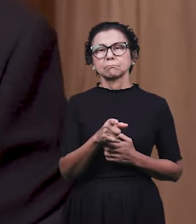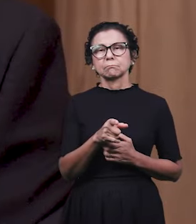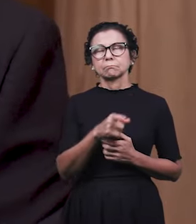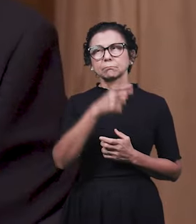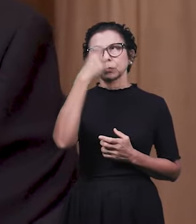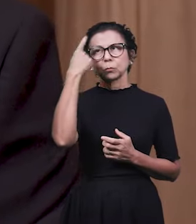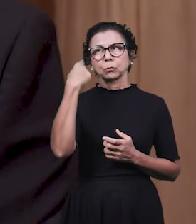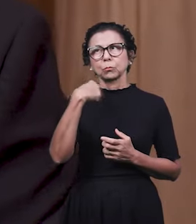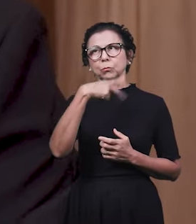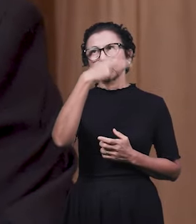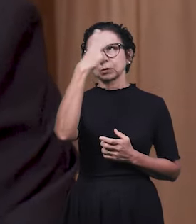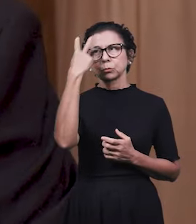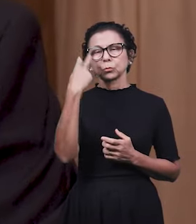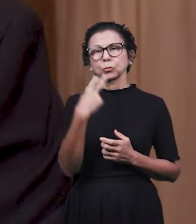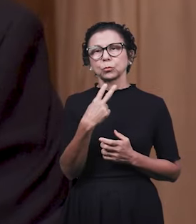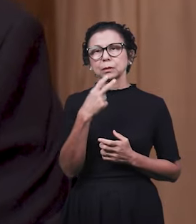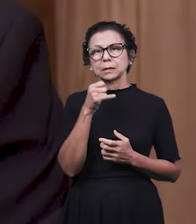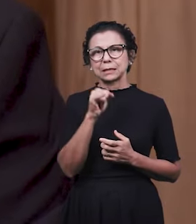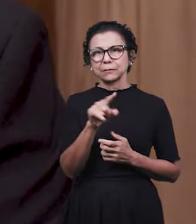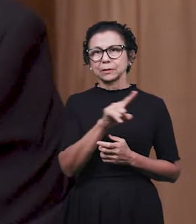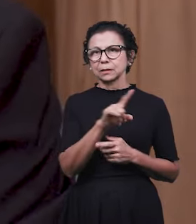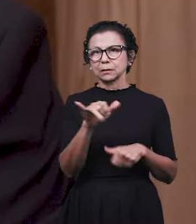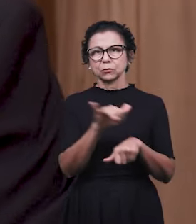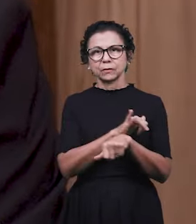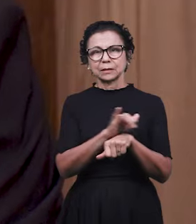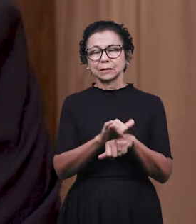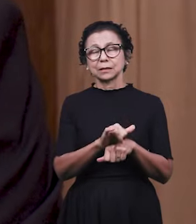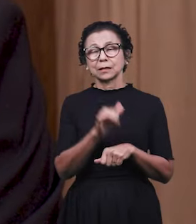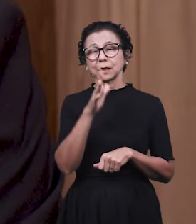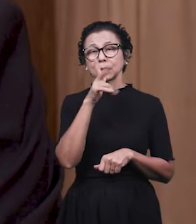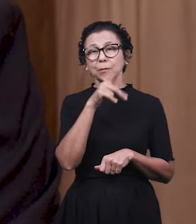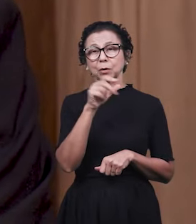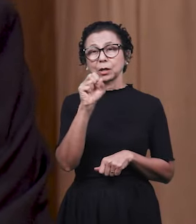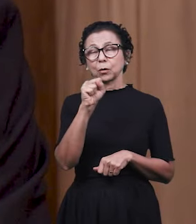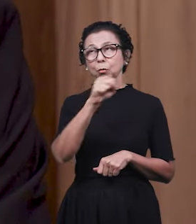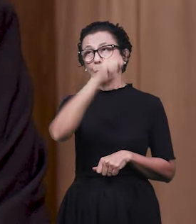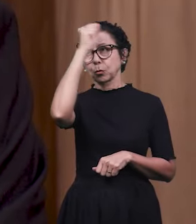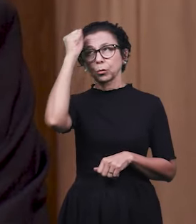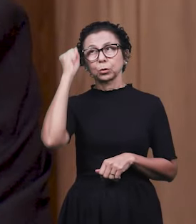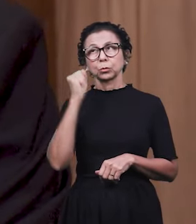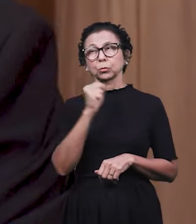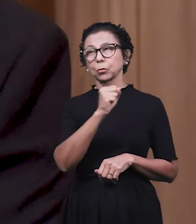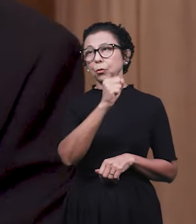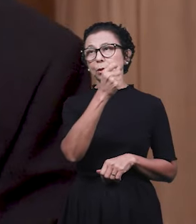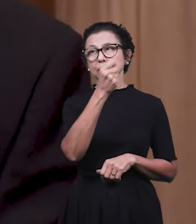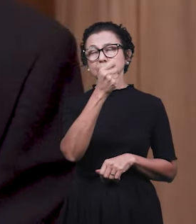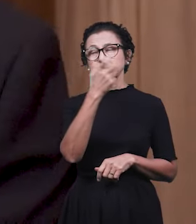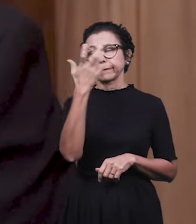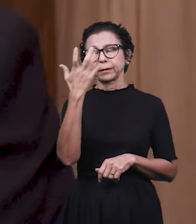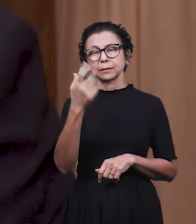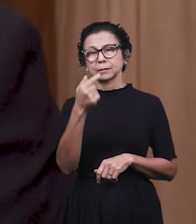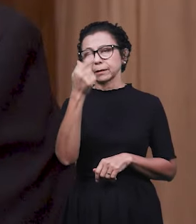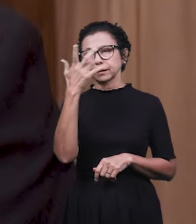sem técnica gastaria 6 ou 8 horas. E nós precisamos otimizar o nosso tempo até mesmo para ter uma vida de qualidade.